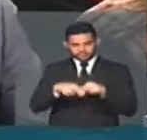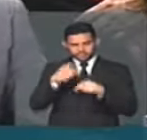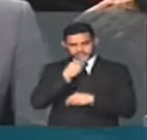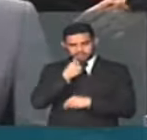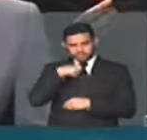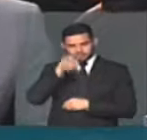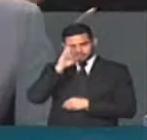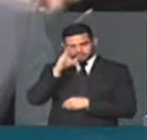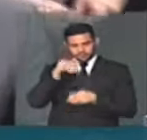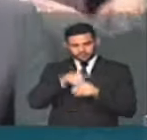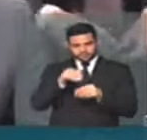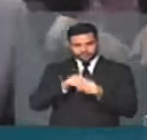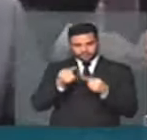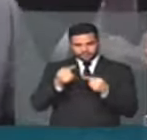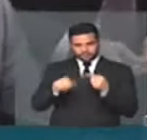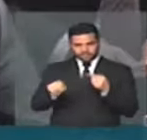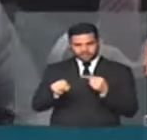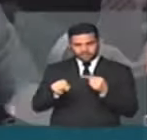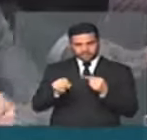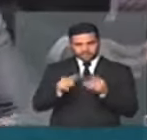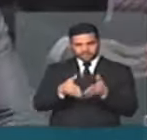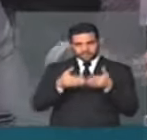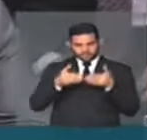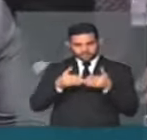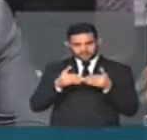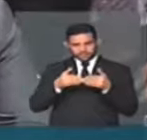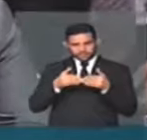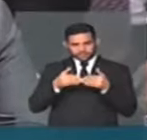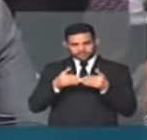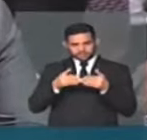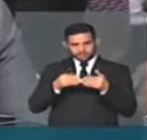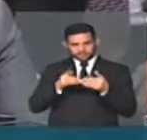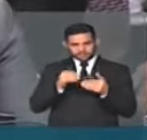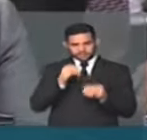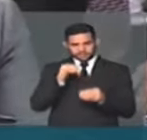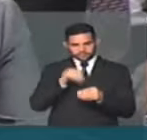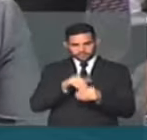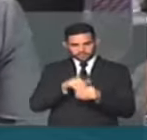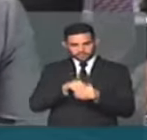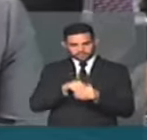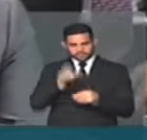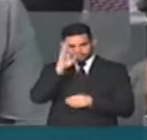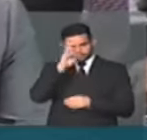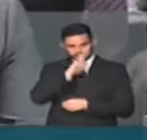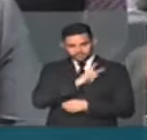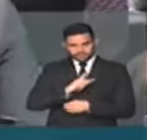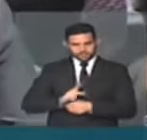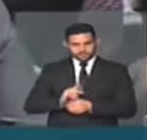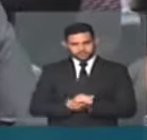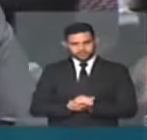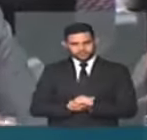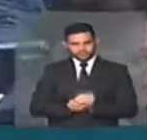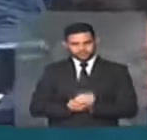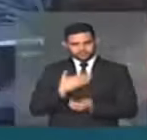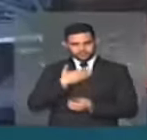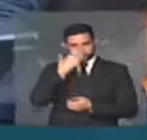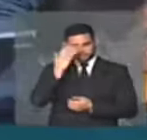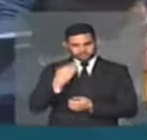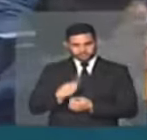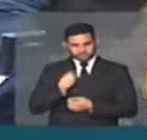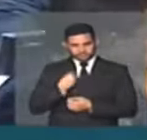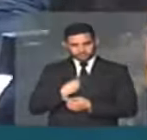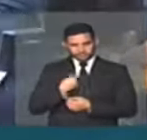senhores e às senhoras deputados que votemos contrário a este requerimento de adiamento de votação. Senhor presidente. Agradeço